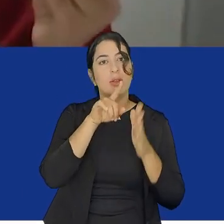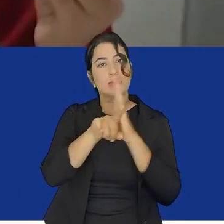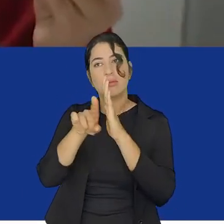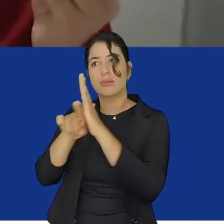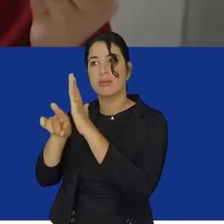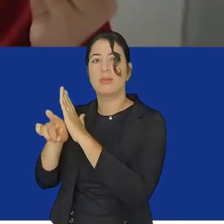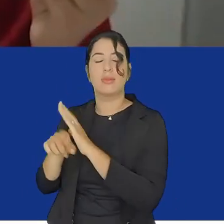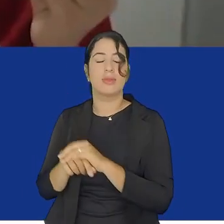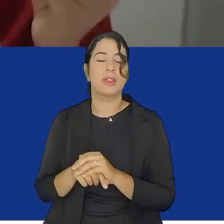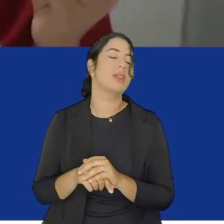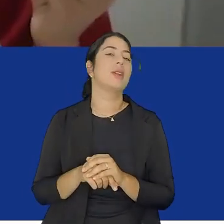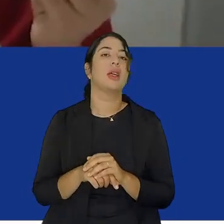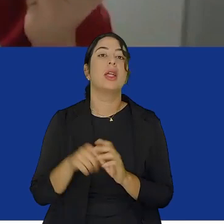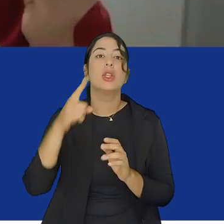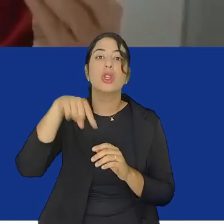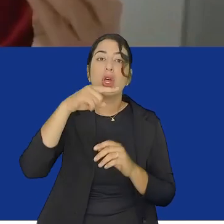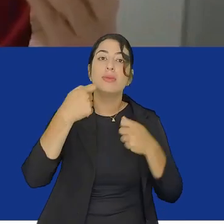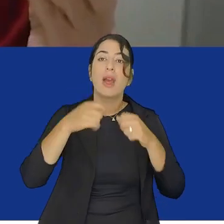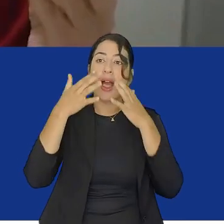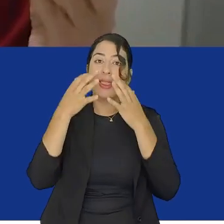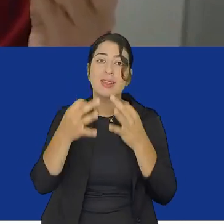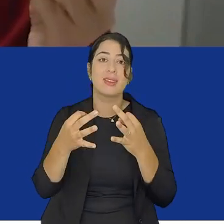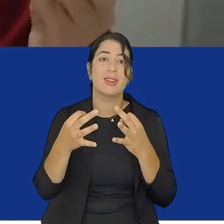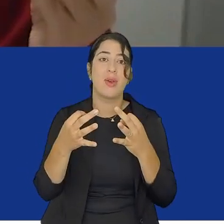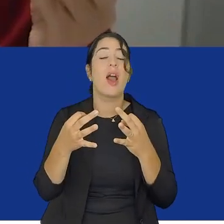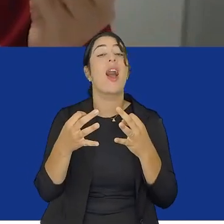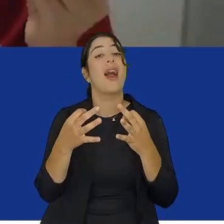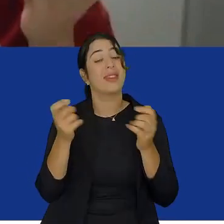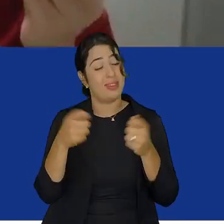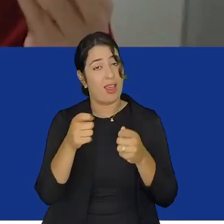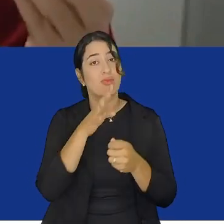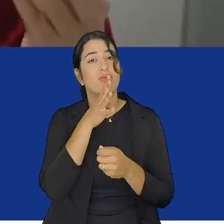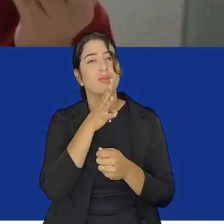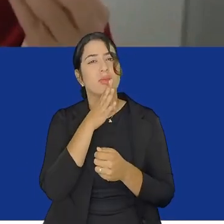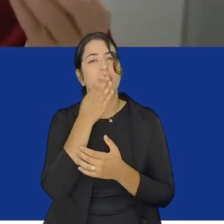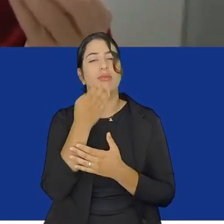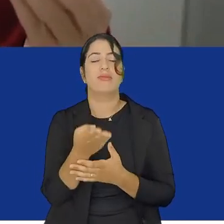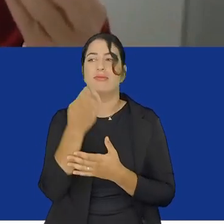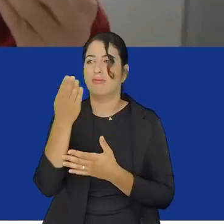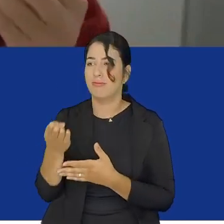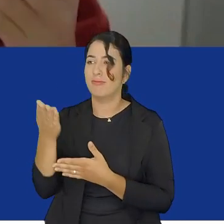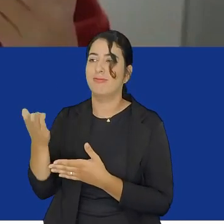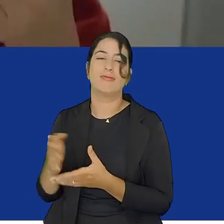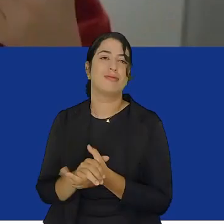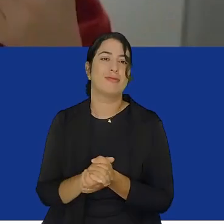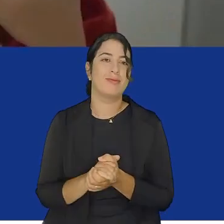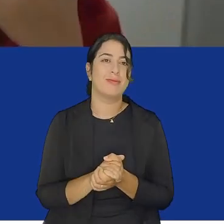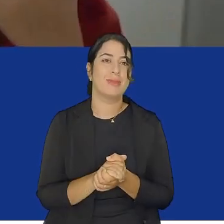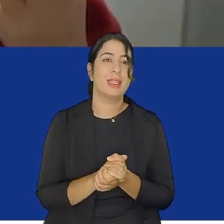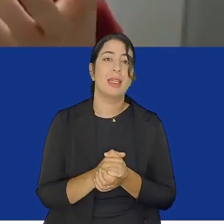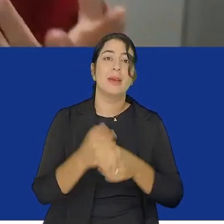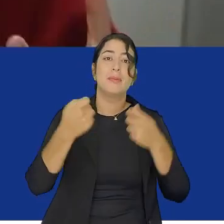meio das histórias. A gente precisa ouvir as pessoas, criar ambientes em que a gente possa